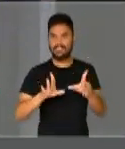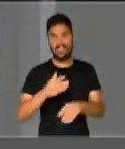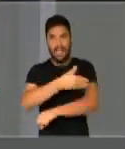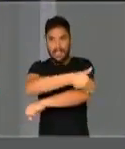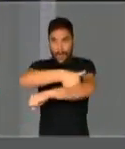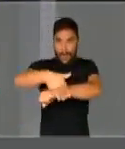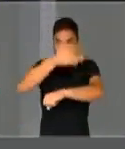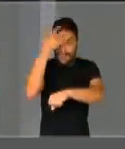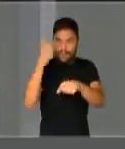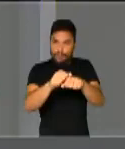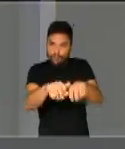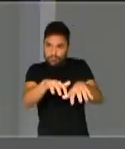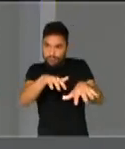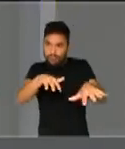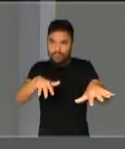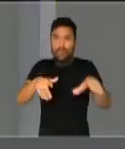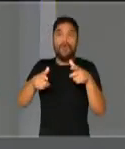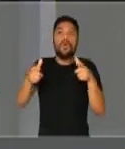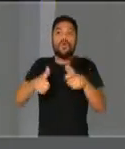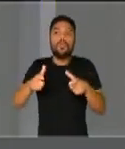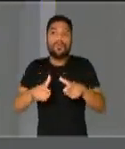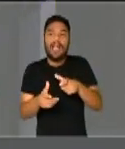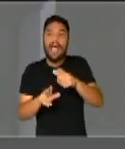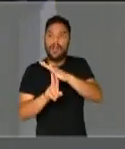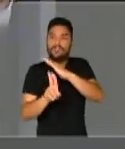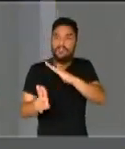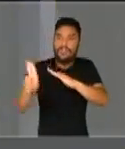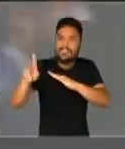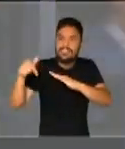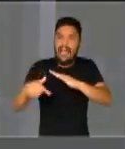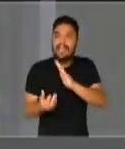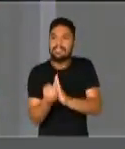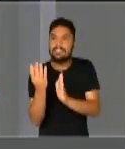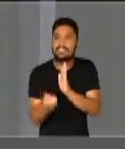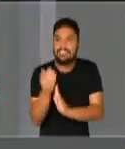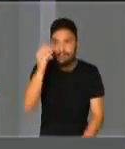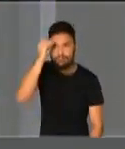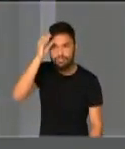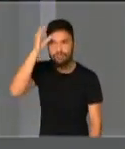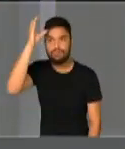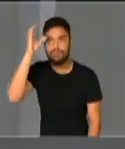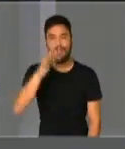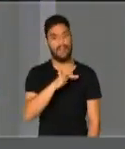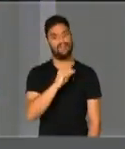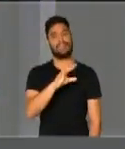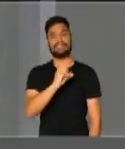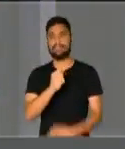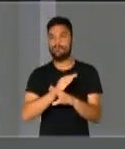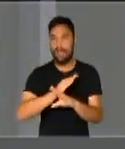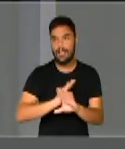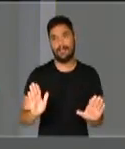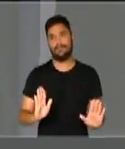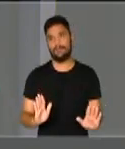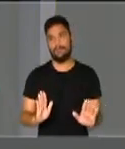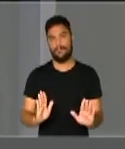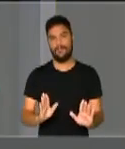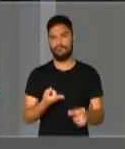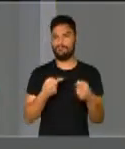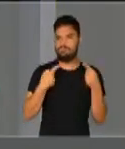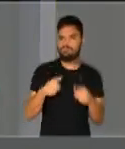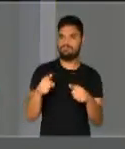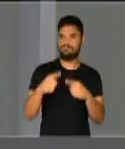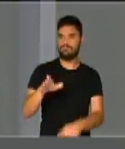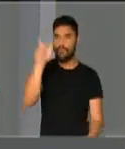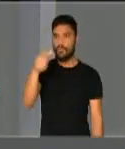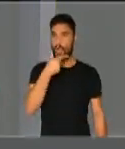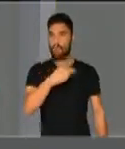dizendo que no lugar onde se produz pensamento e vida, se derrota fascismo, nós vamos estar aqui questionando os ministros e dizendo